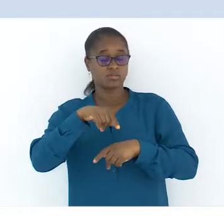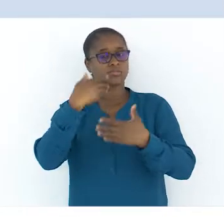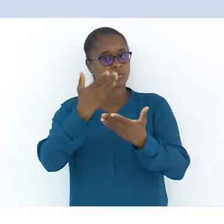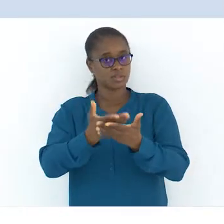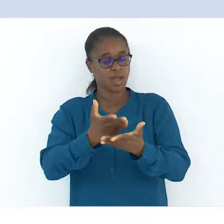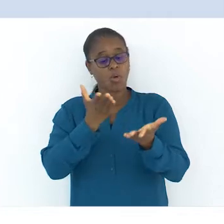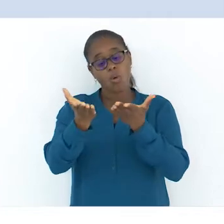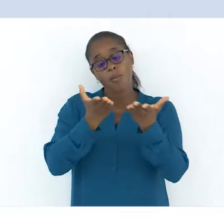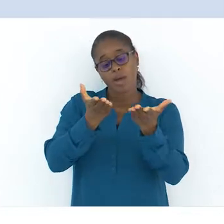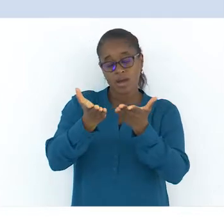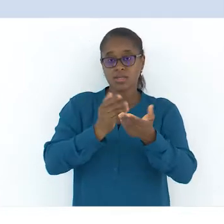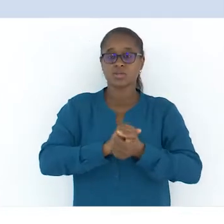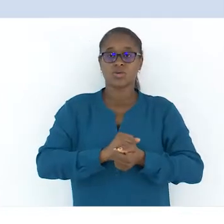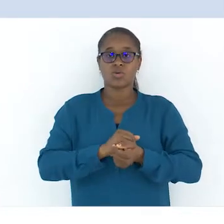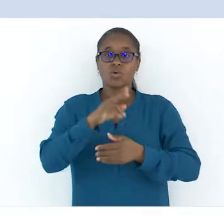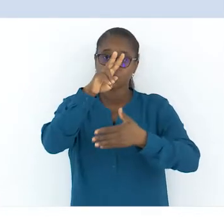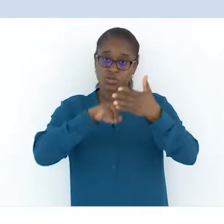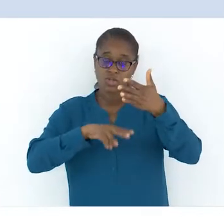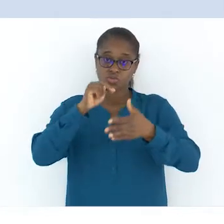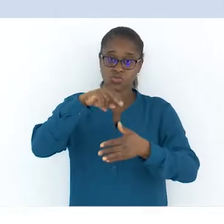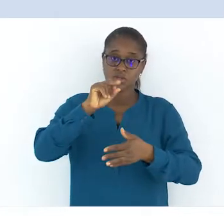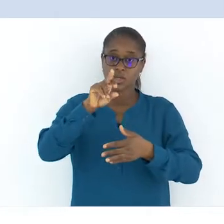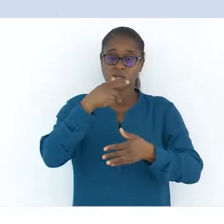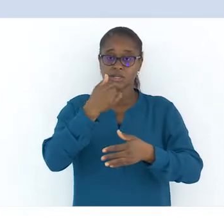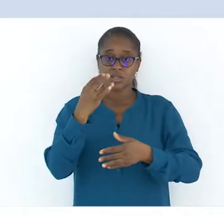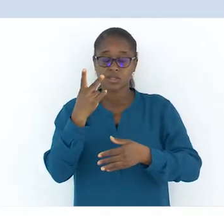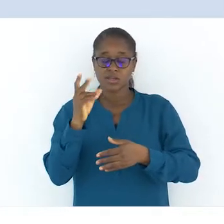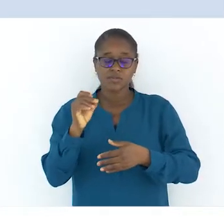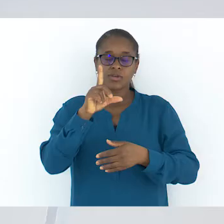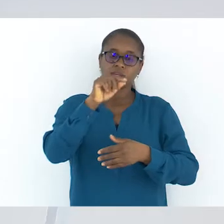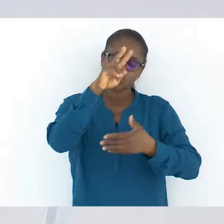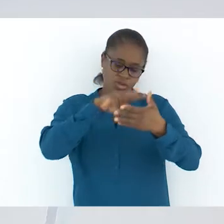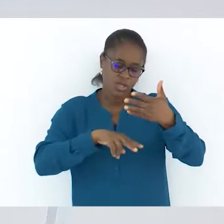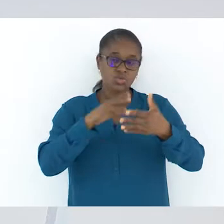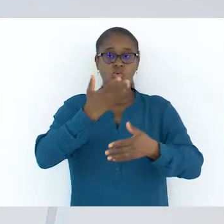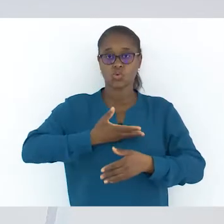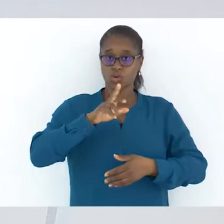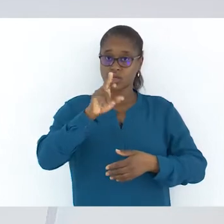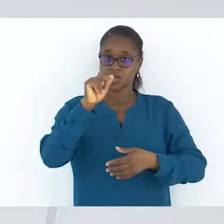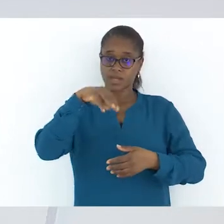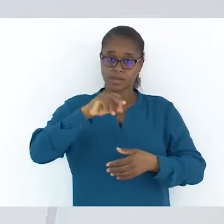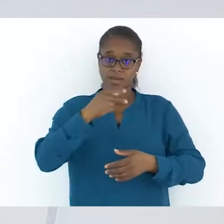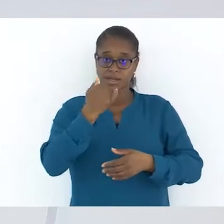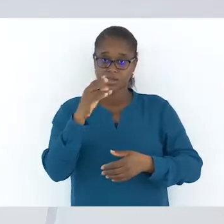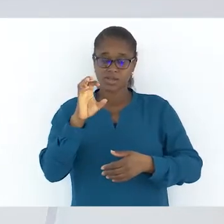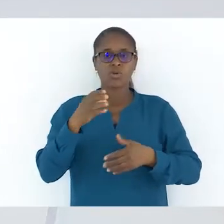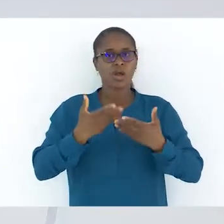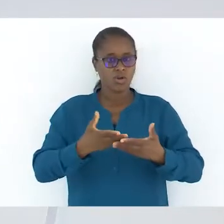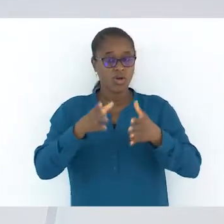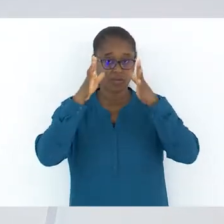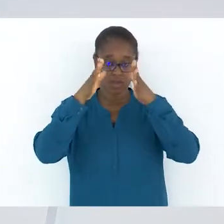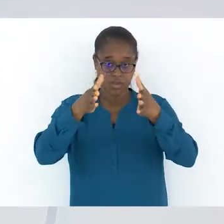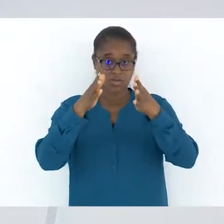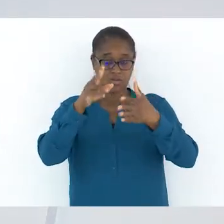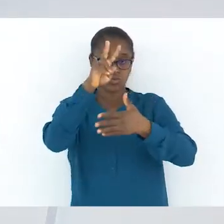estabelecer a comparação entre o texto narrativo e o texto dramático. Então agora vamos concentrar a nossa atenção